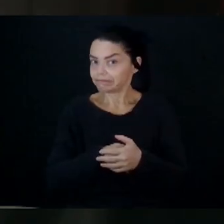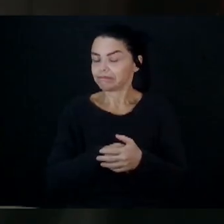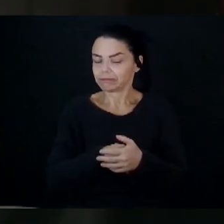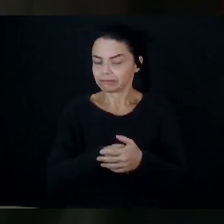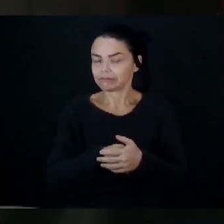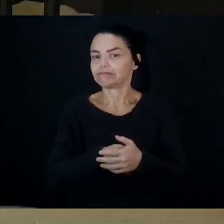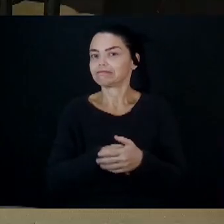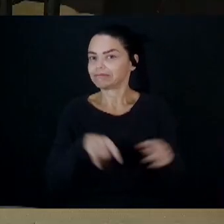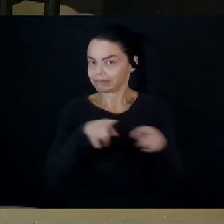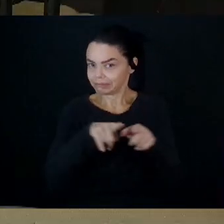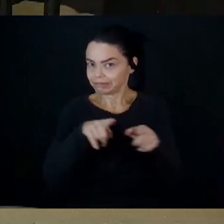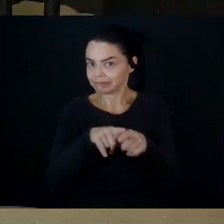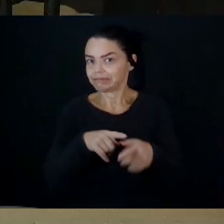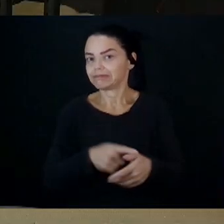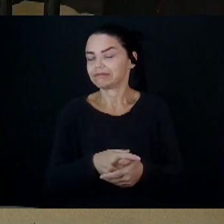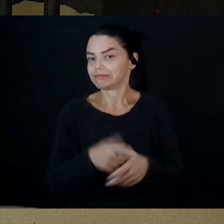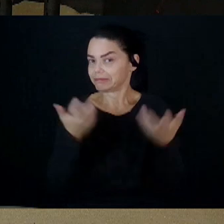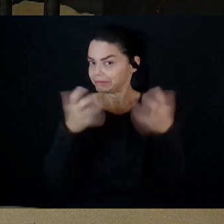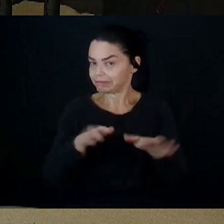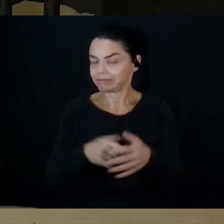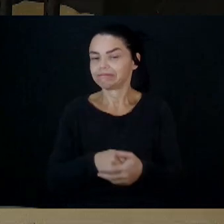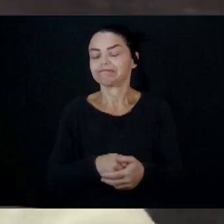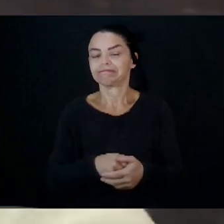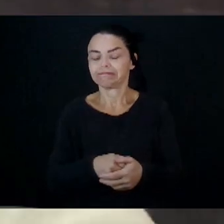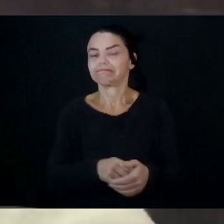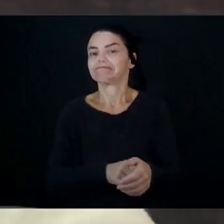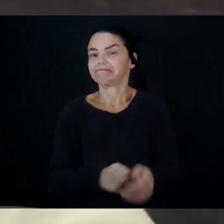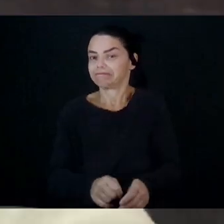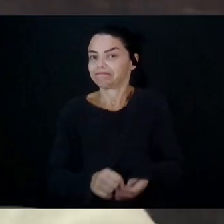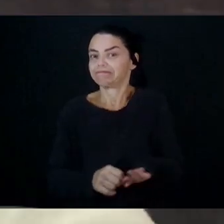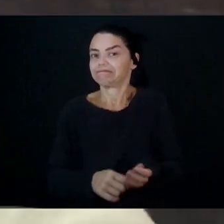elas? Vamos lá. Difícil, né?